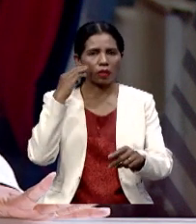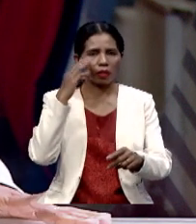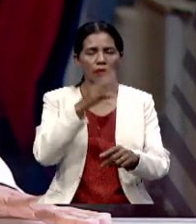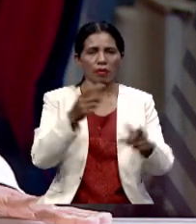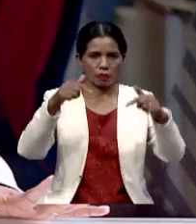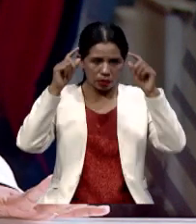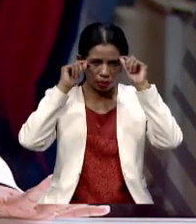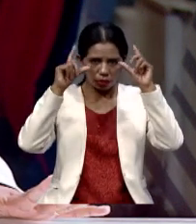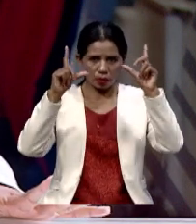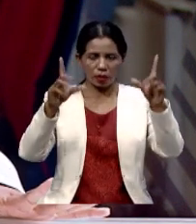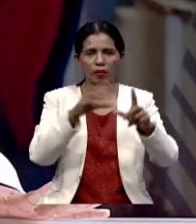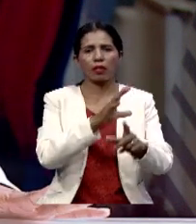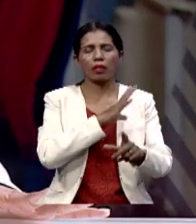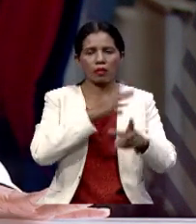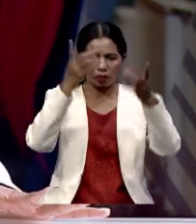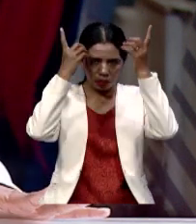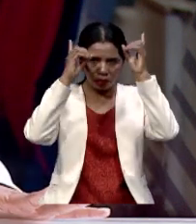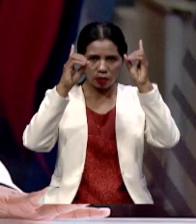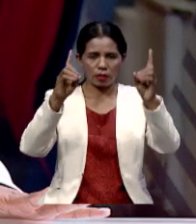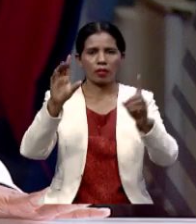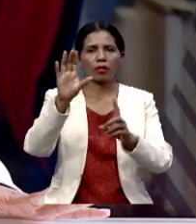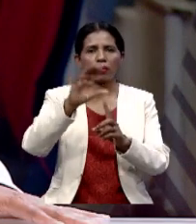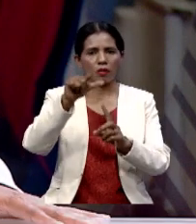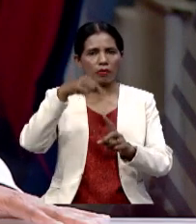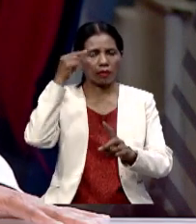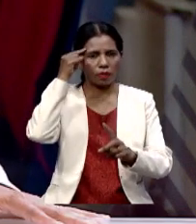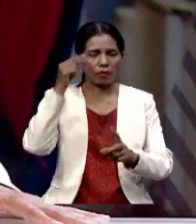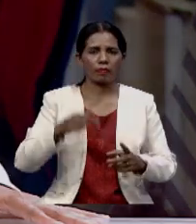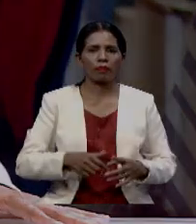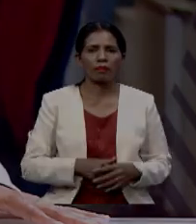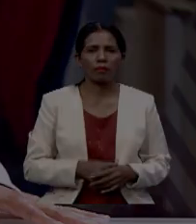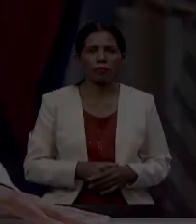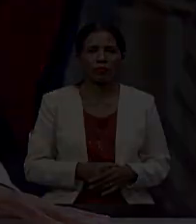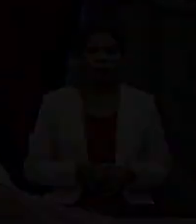Coreia, mas Timor-Leste, sem decisão, Rússia e chefe de governo. Então, continua a informação, Zé Lopes.